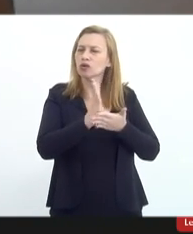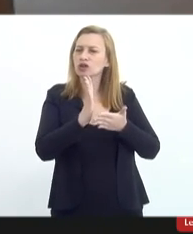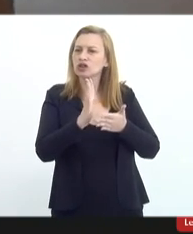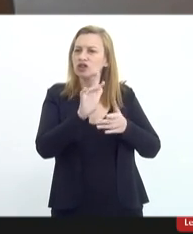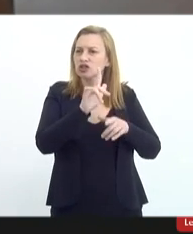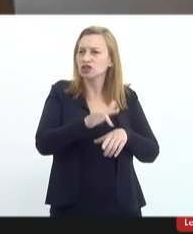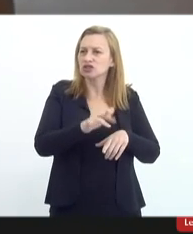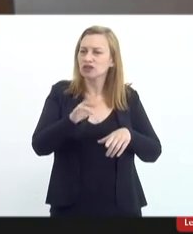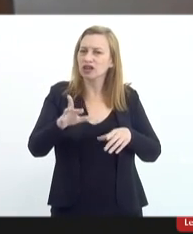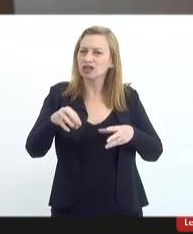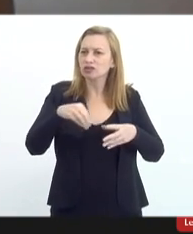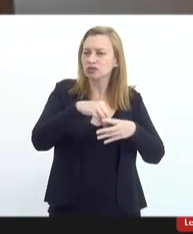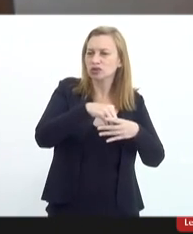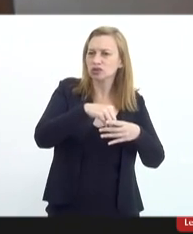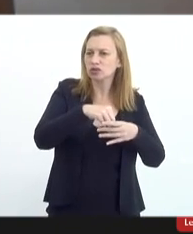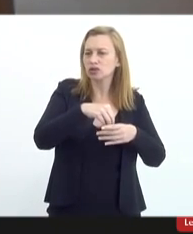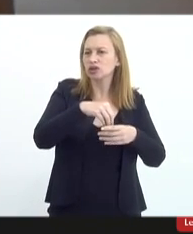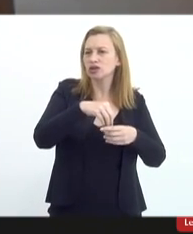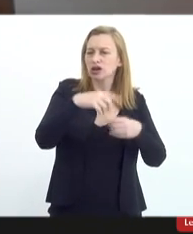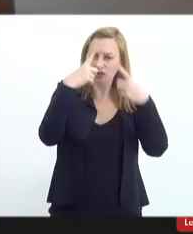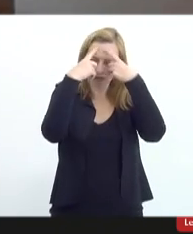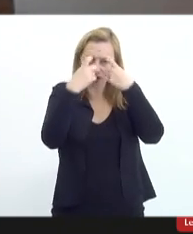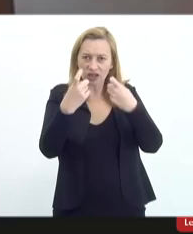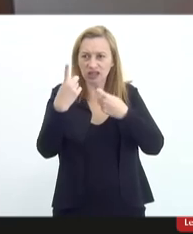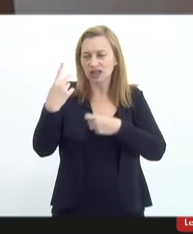intolerância religiosa e alguns atores,